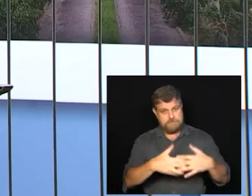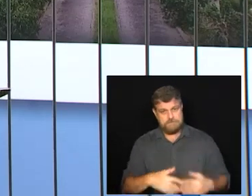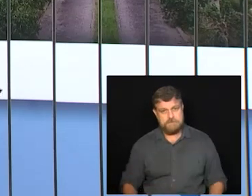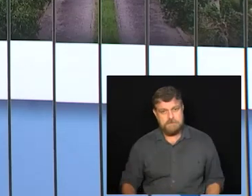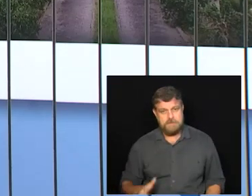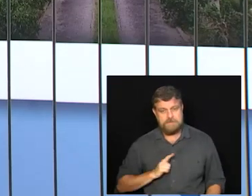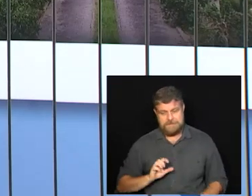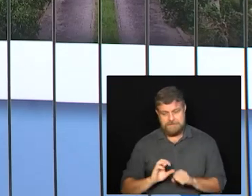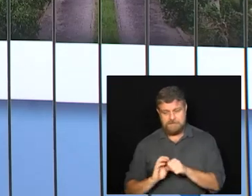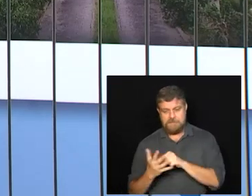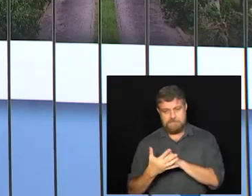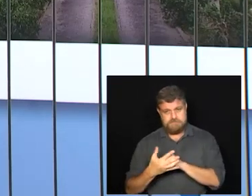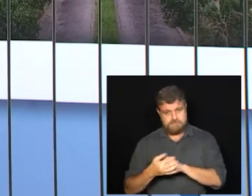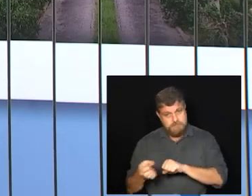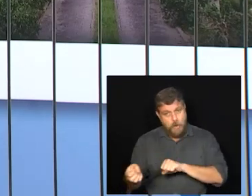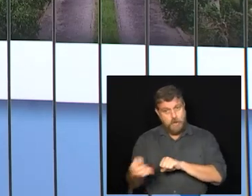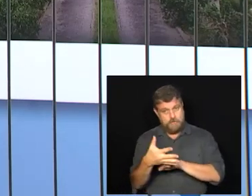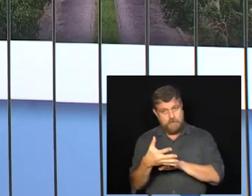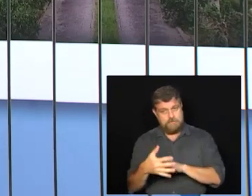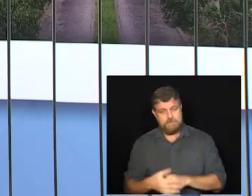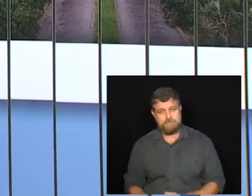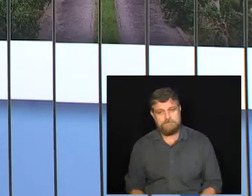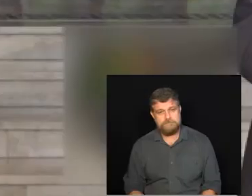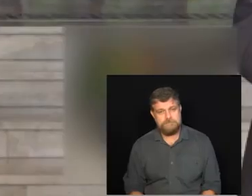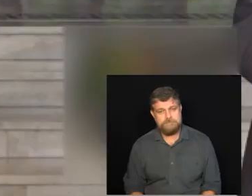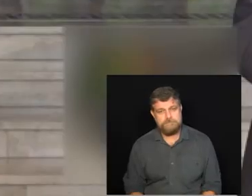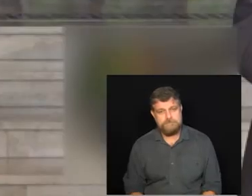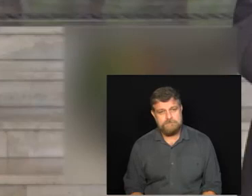a nova cepa do coronavírus.